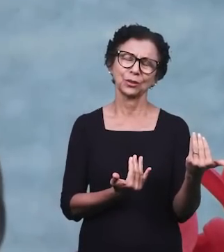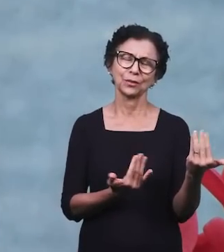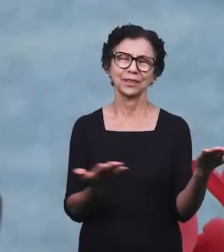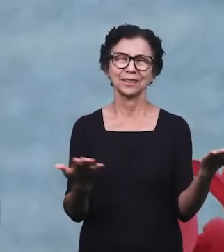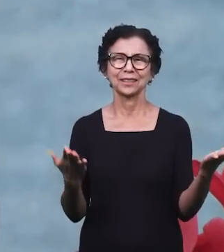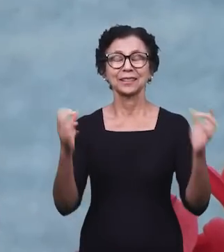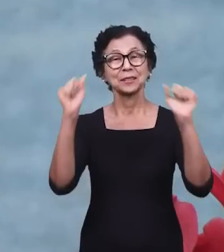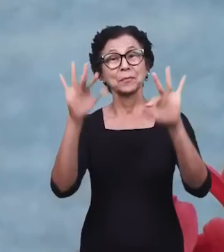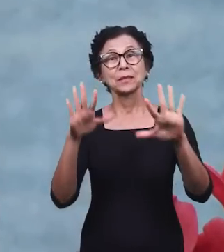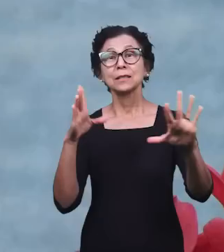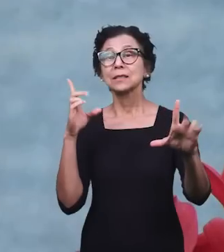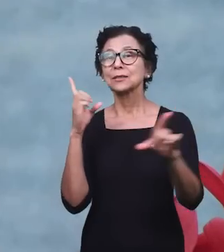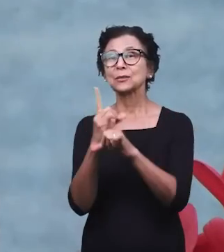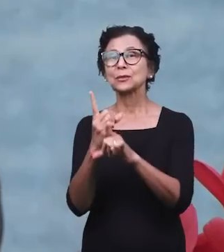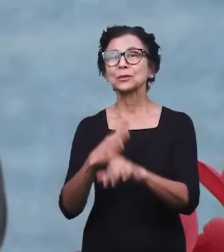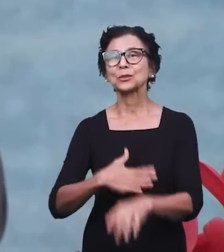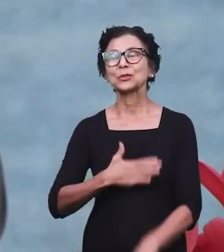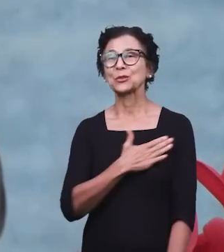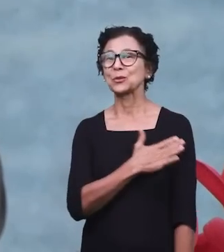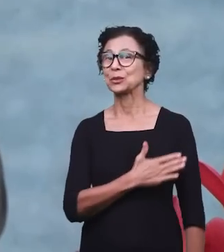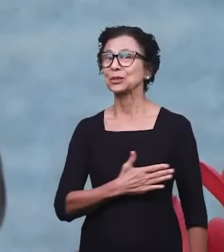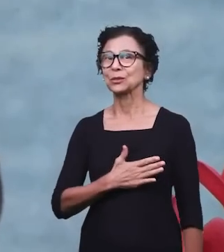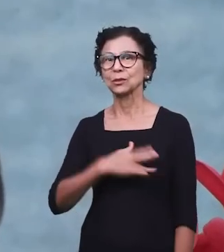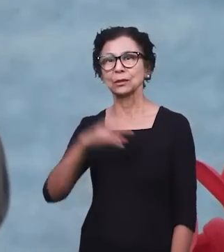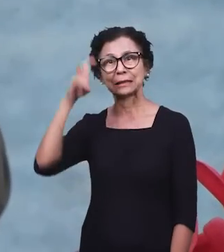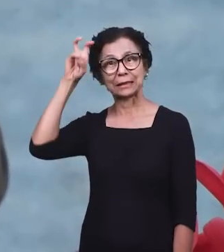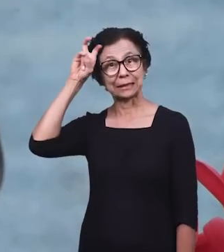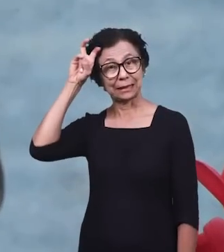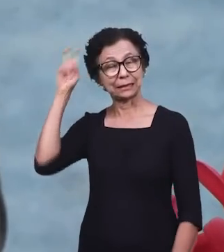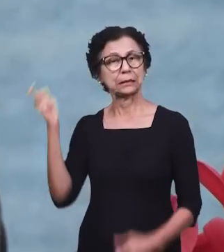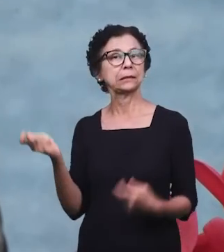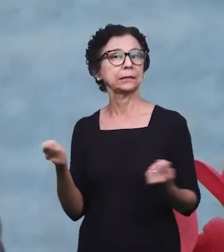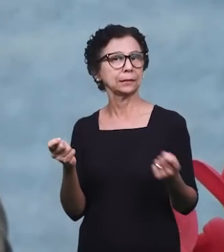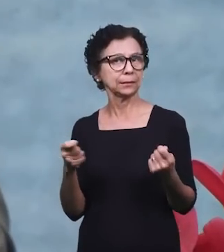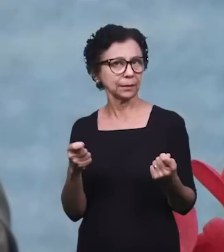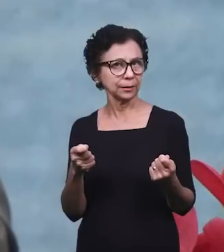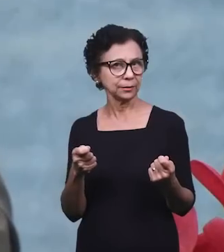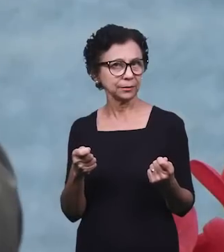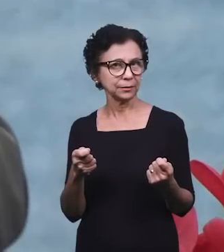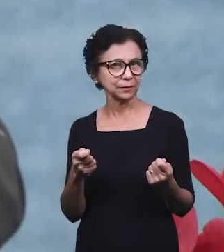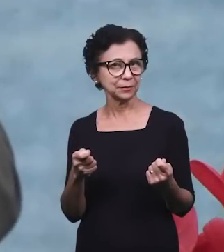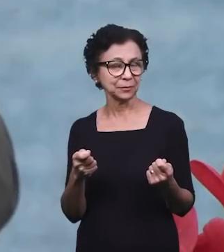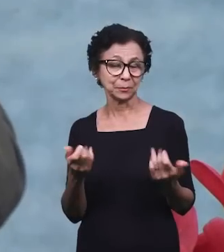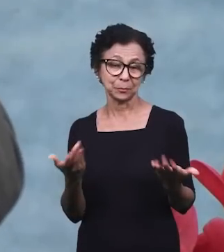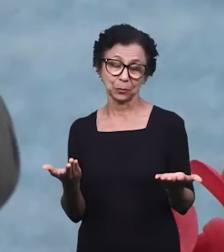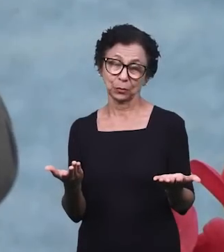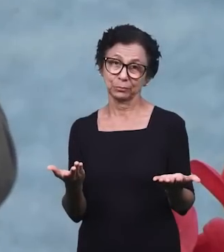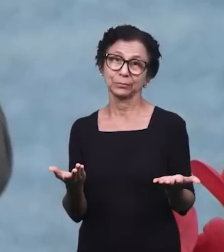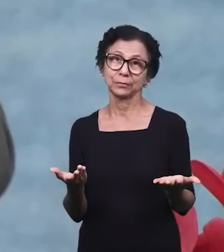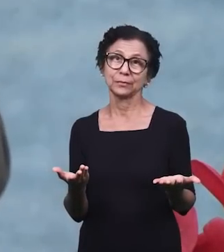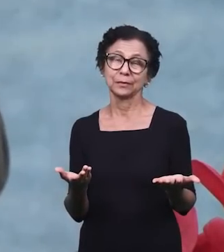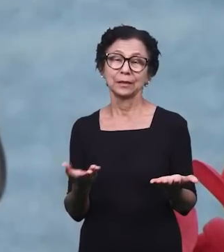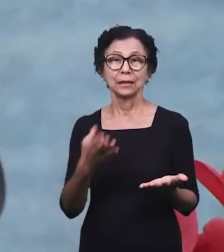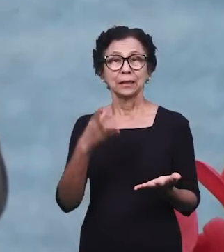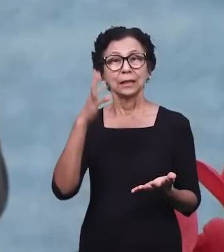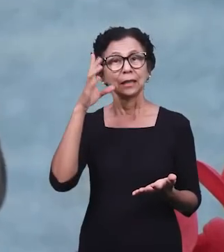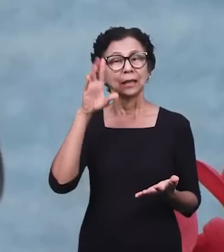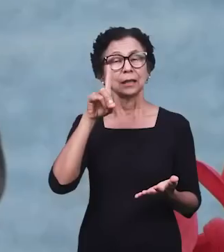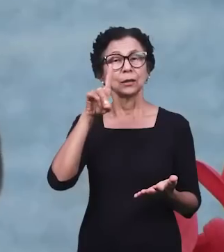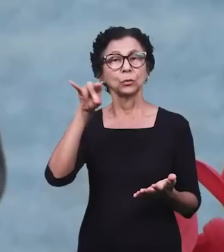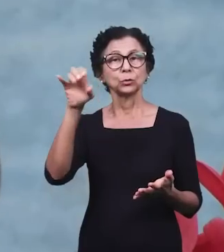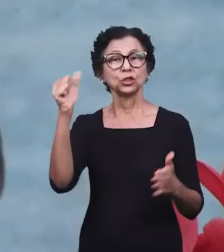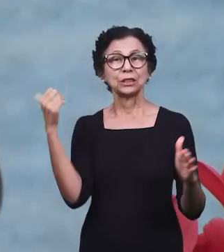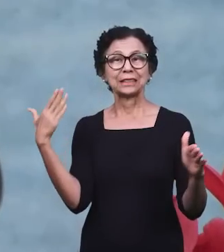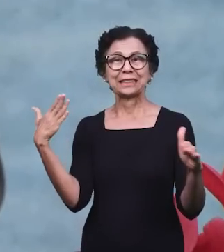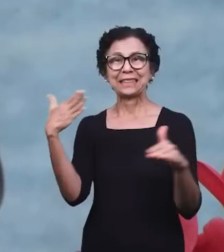este encontro gostoso que a gente tem toda quinta-feira. Isso aí, quinta-feira é o dia do programa. Pelo menos é o dia que o programa vai ao ar de